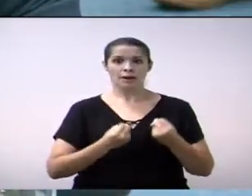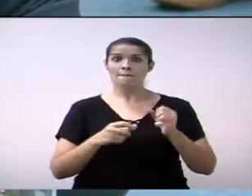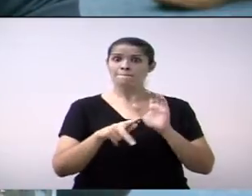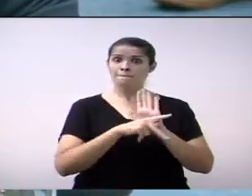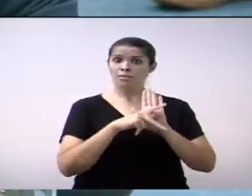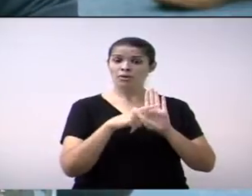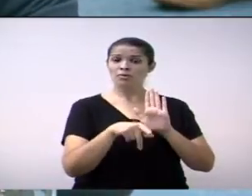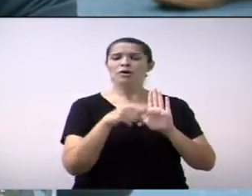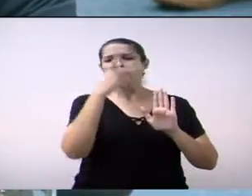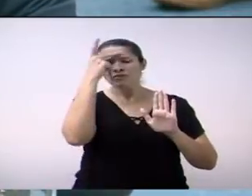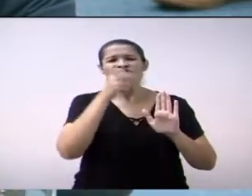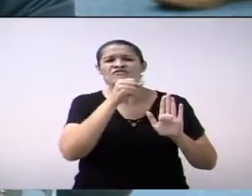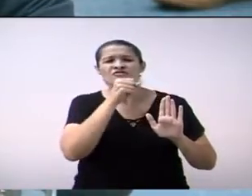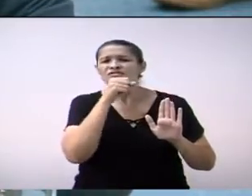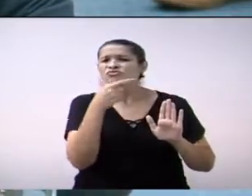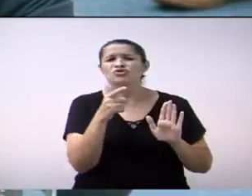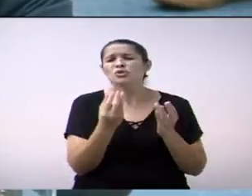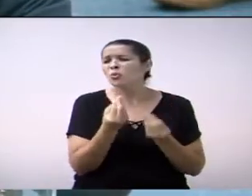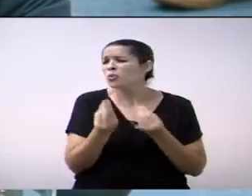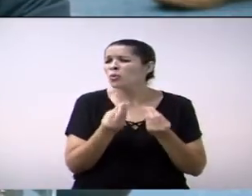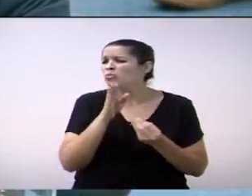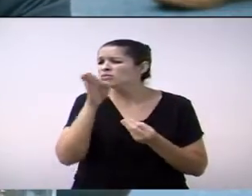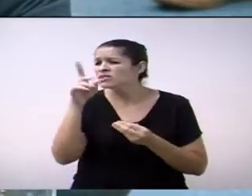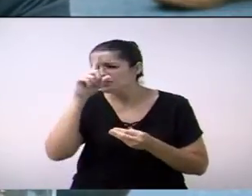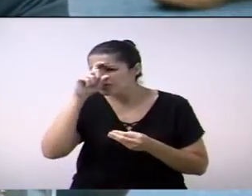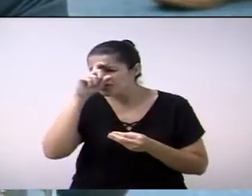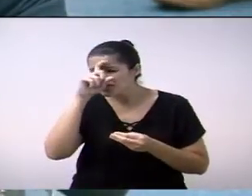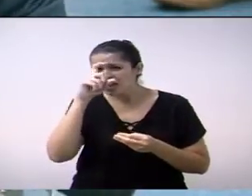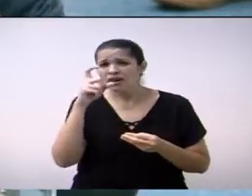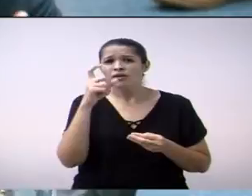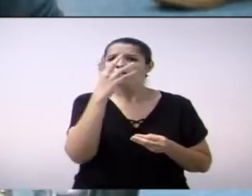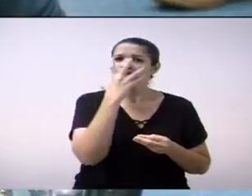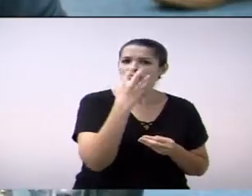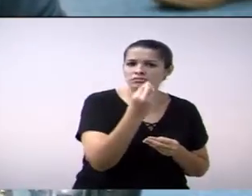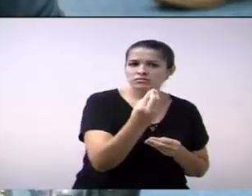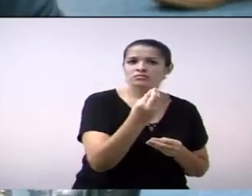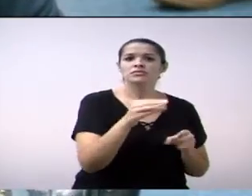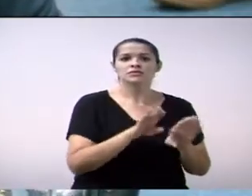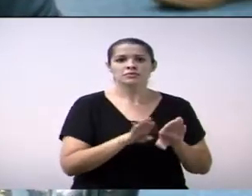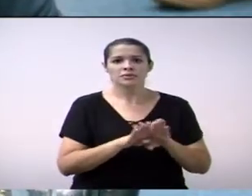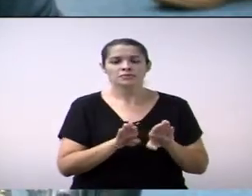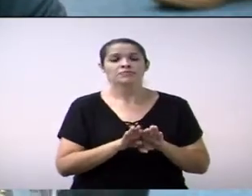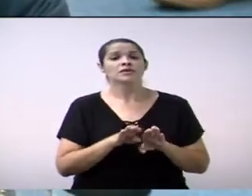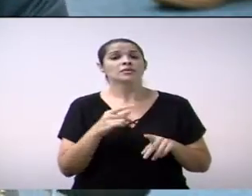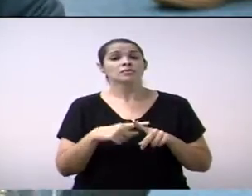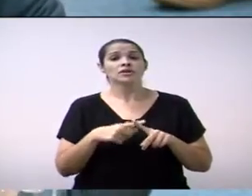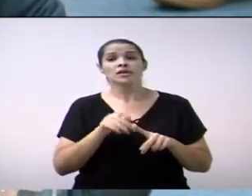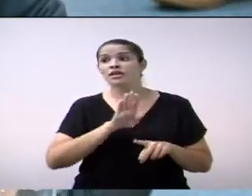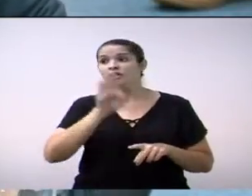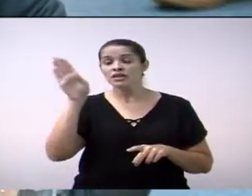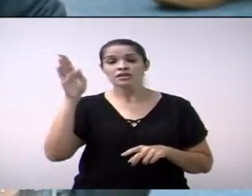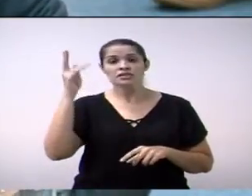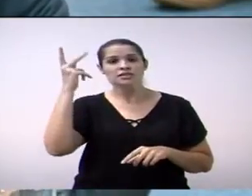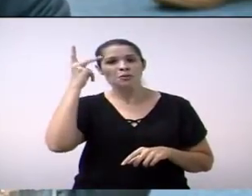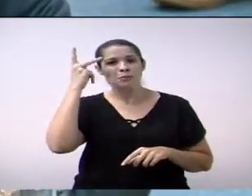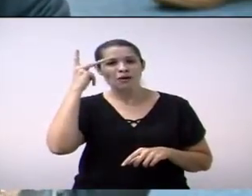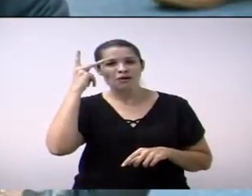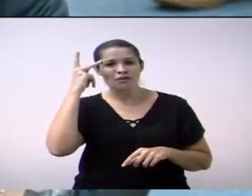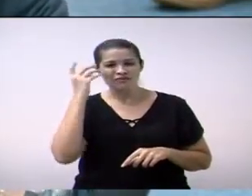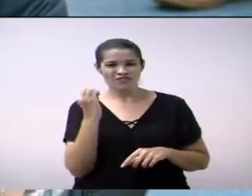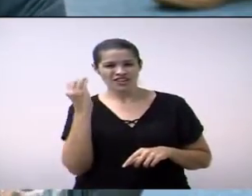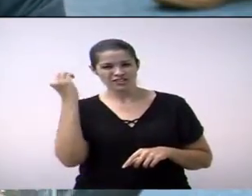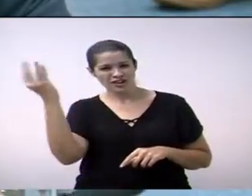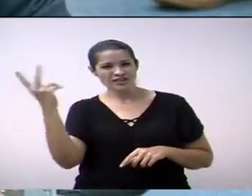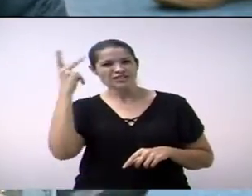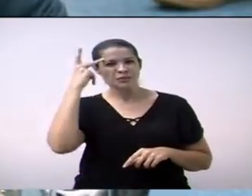eles renovaram o contrato. Existe duas vans, uma van está em São Paulo fazendo uma revisão e outra van está presente.